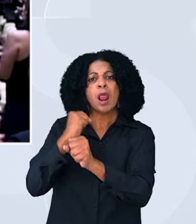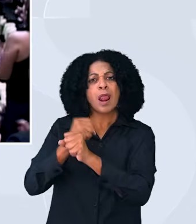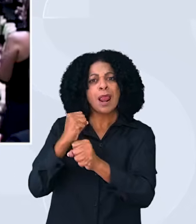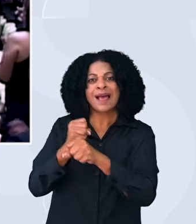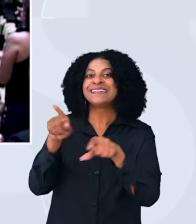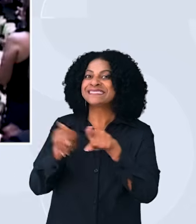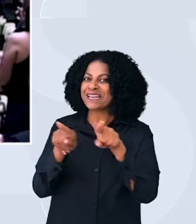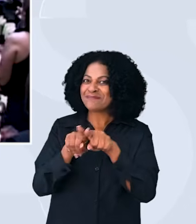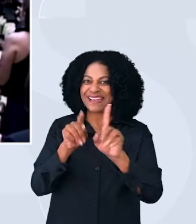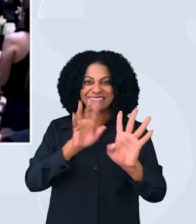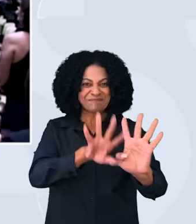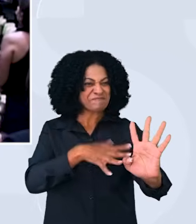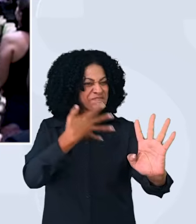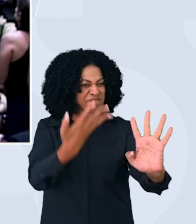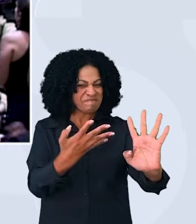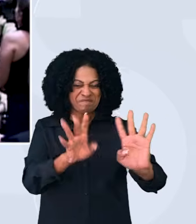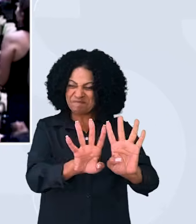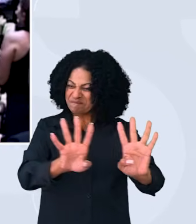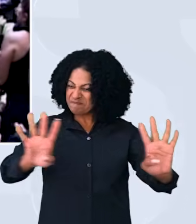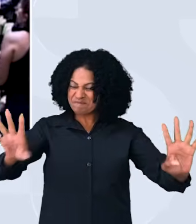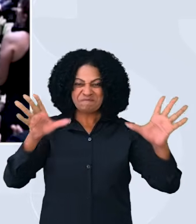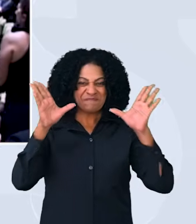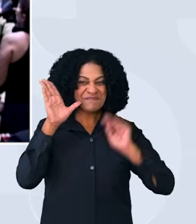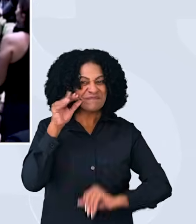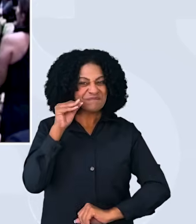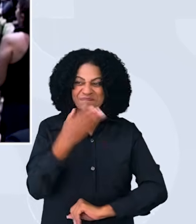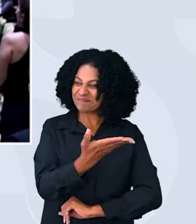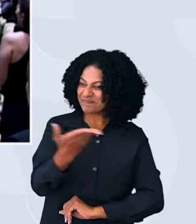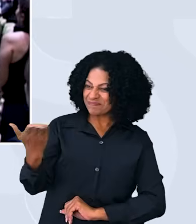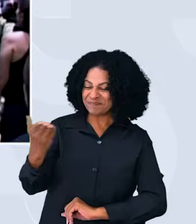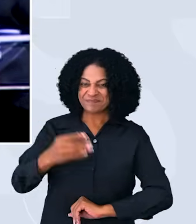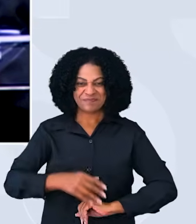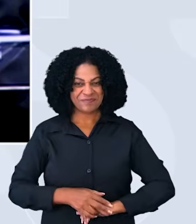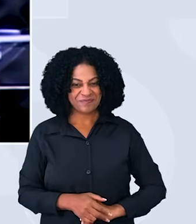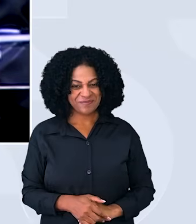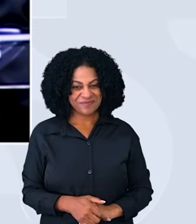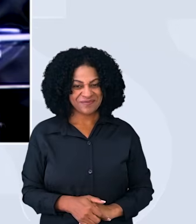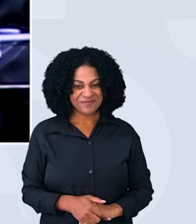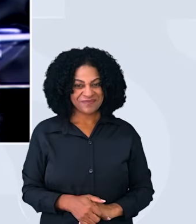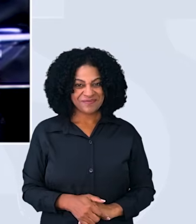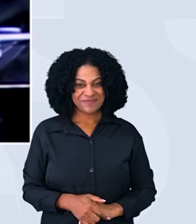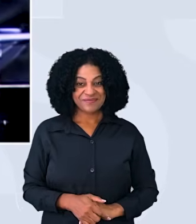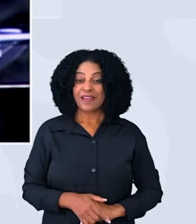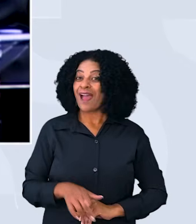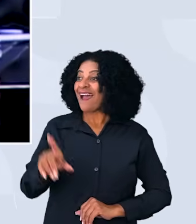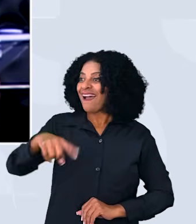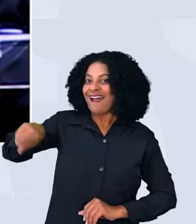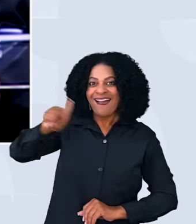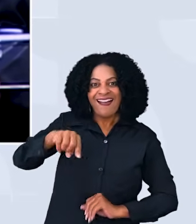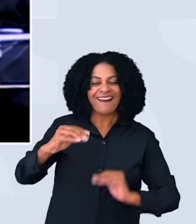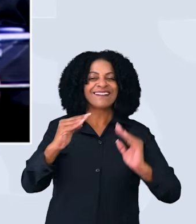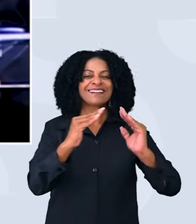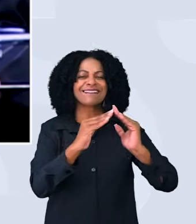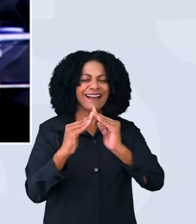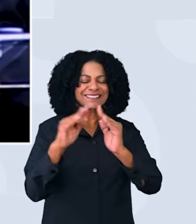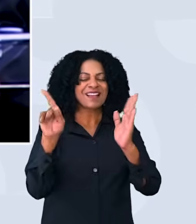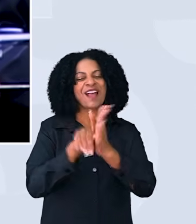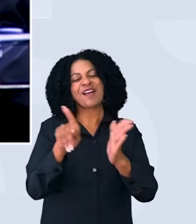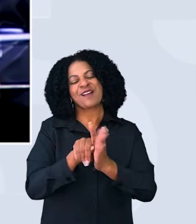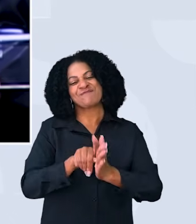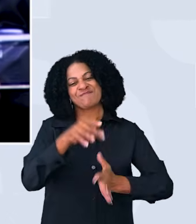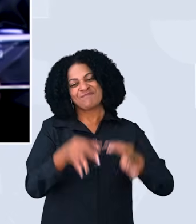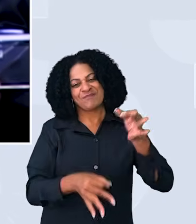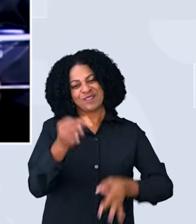foram homenageados. aqui será a Casa da Justiça do Trabalho no